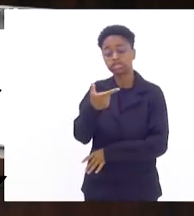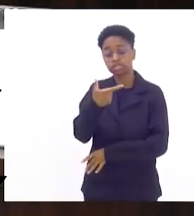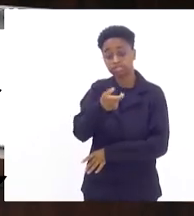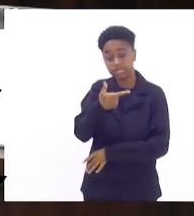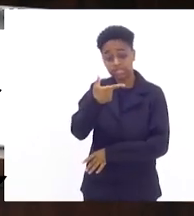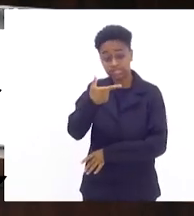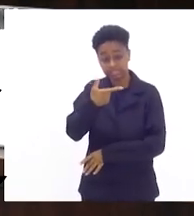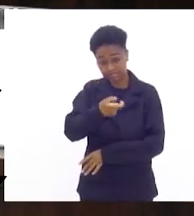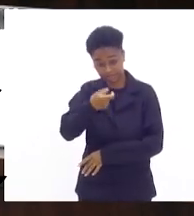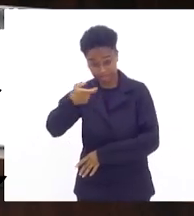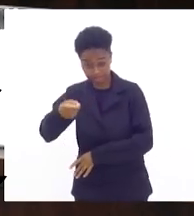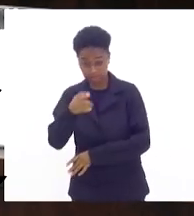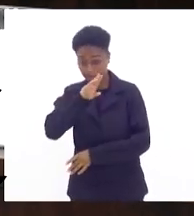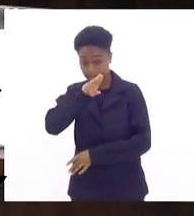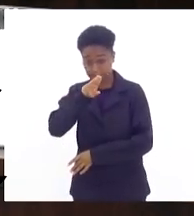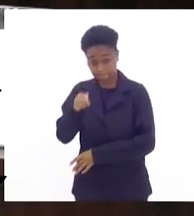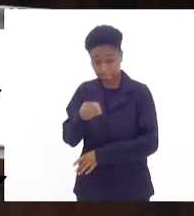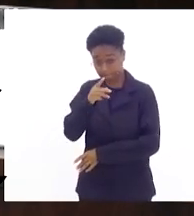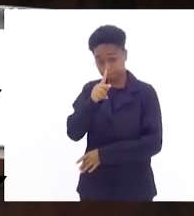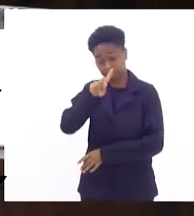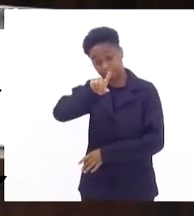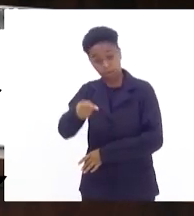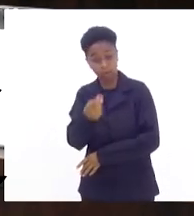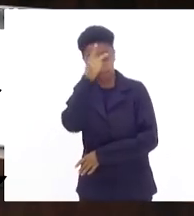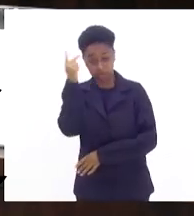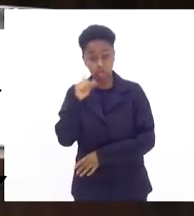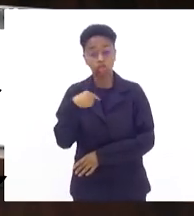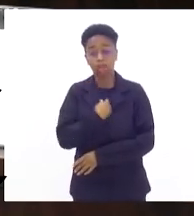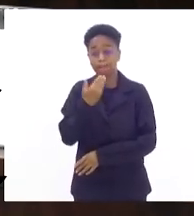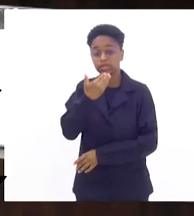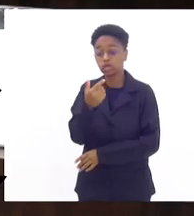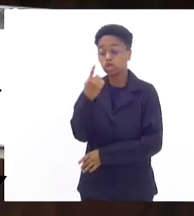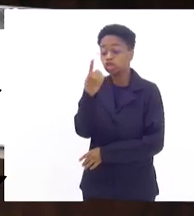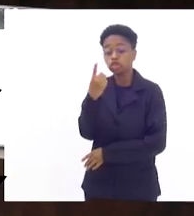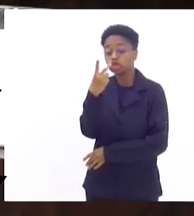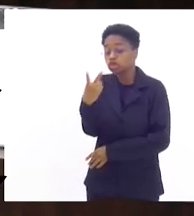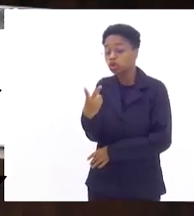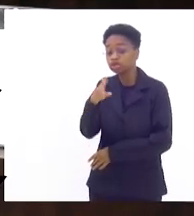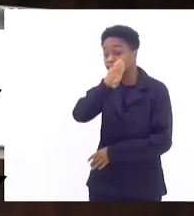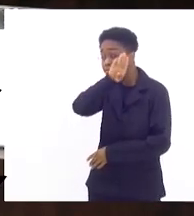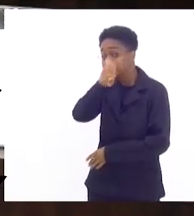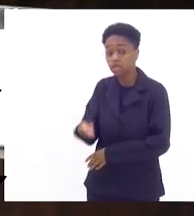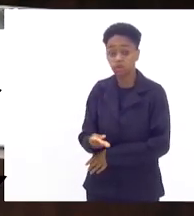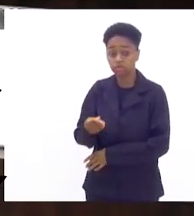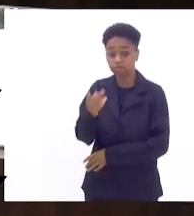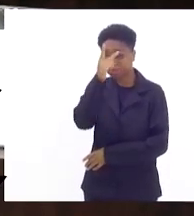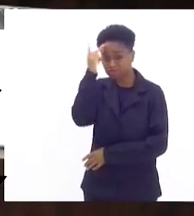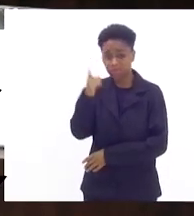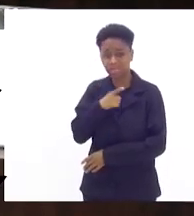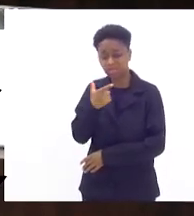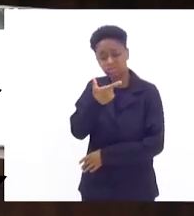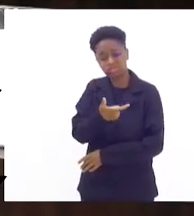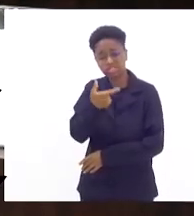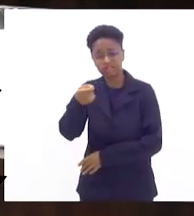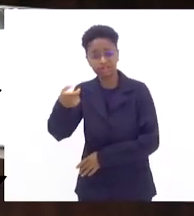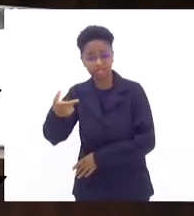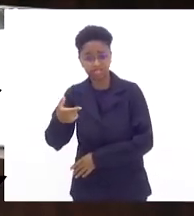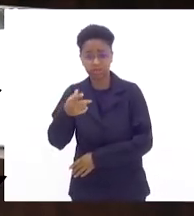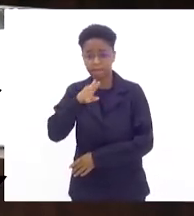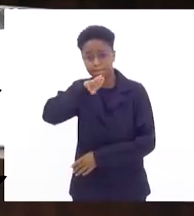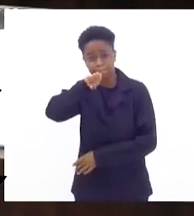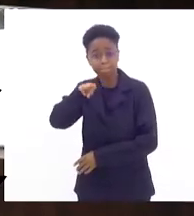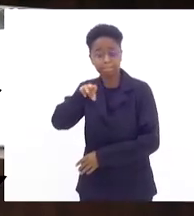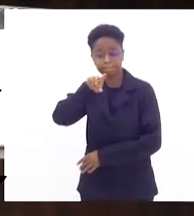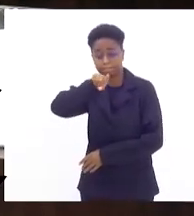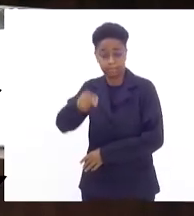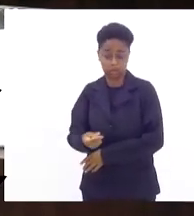vamos licitar 2 bilhões de reais só para esgoto numa cidade de 220 mil habitantes. Eu pergunto a Lucinha, essa área